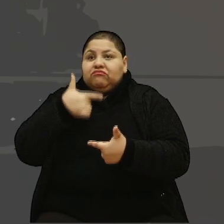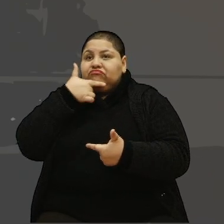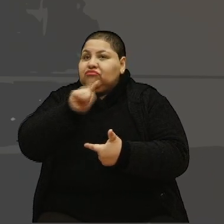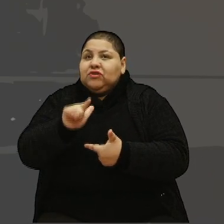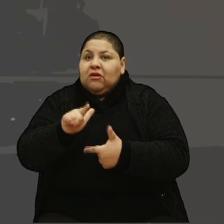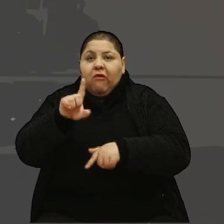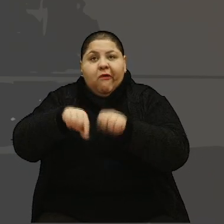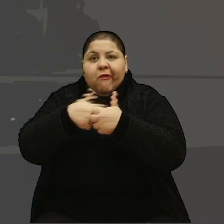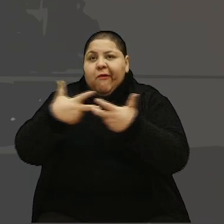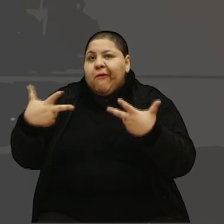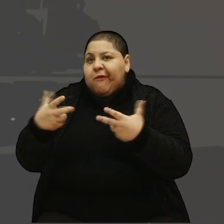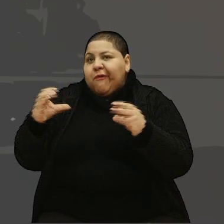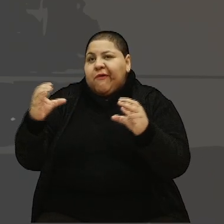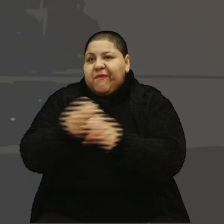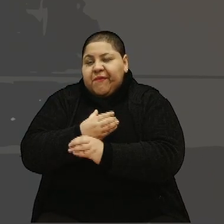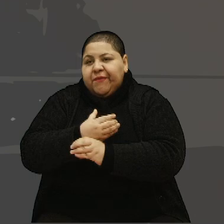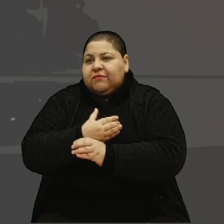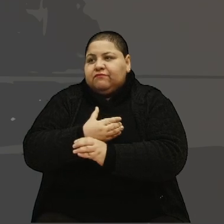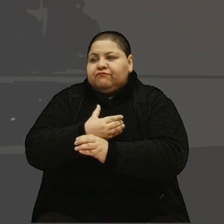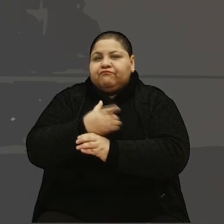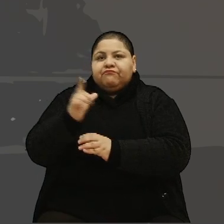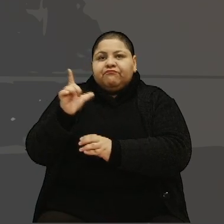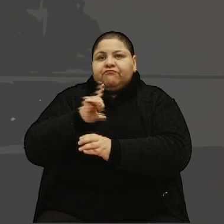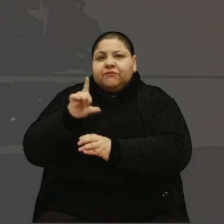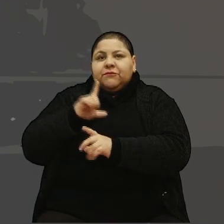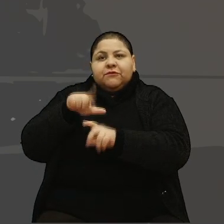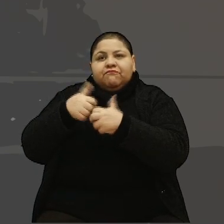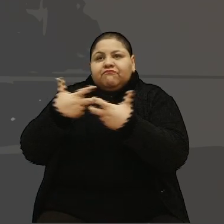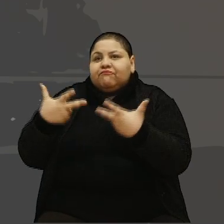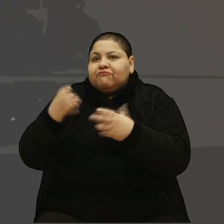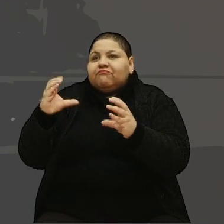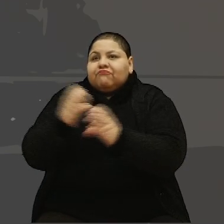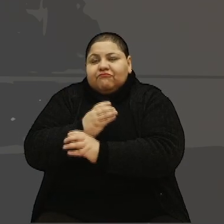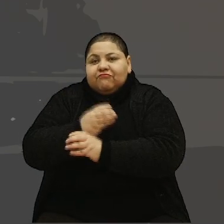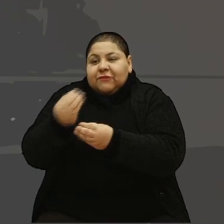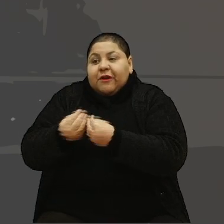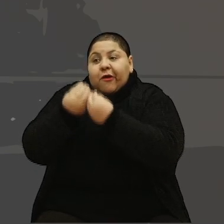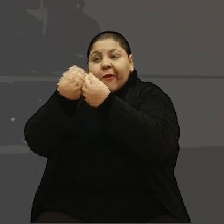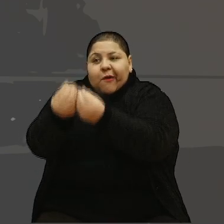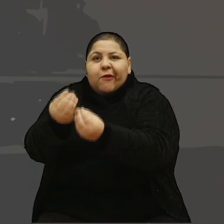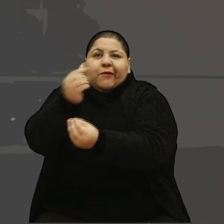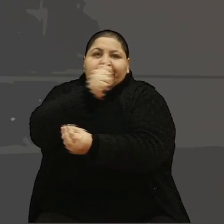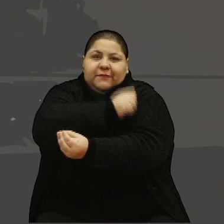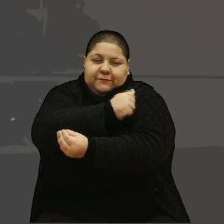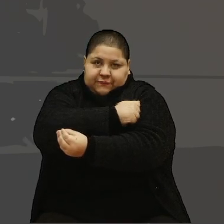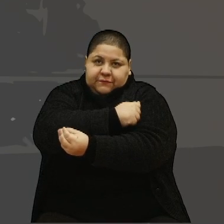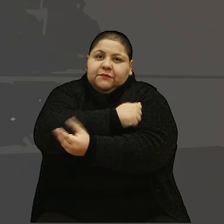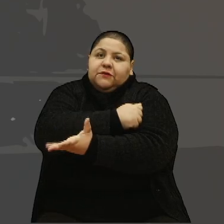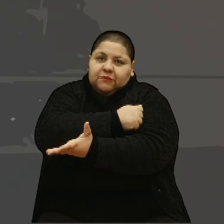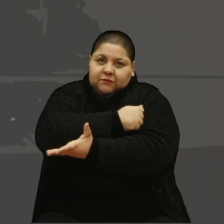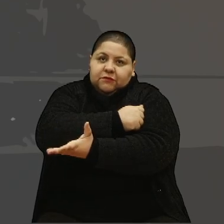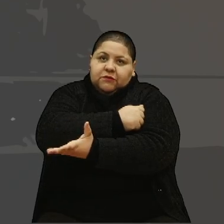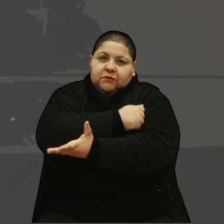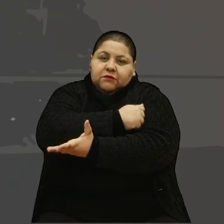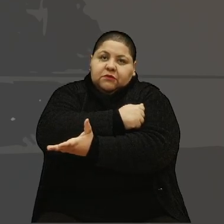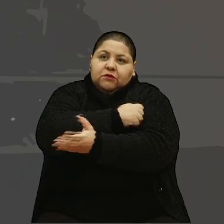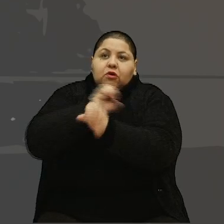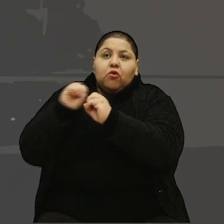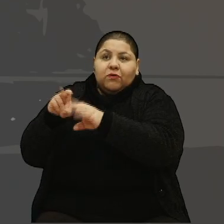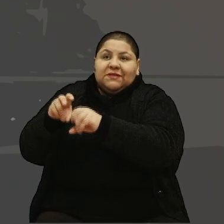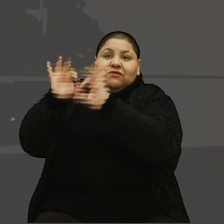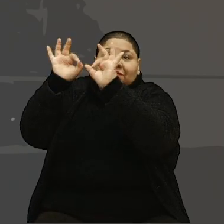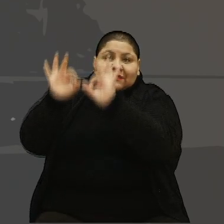material suficiente, se nós não temos equipamentos suficientes para oferecer aos nossos estudantes o ensino de